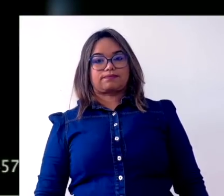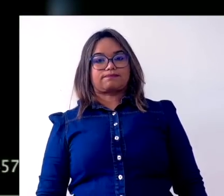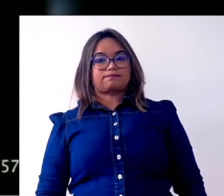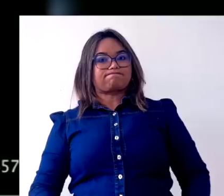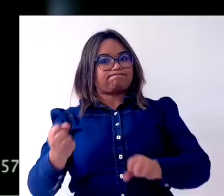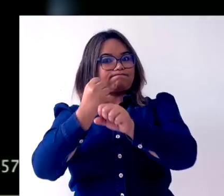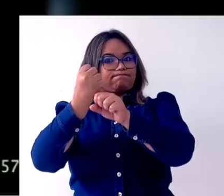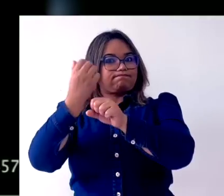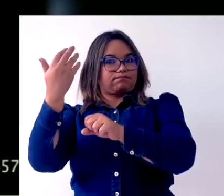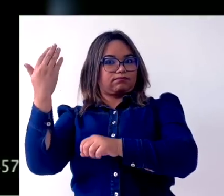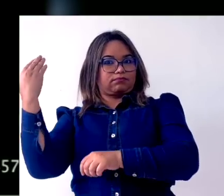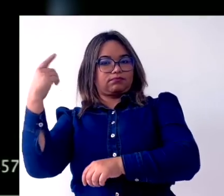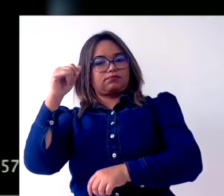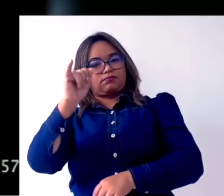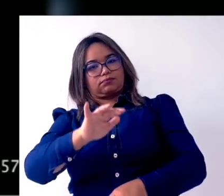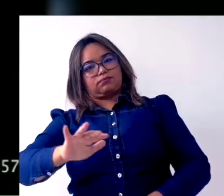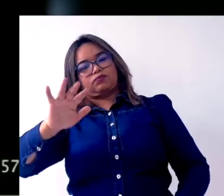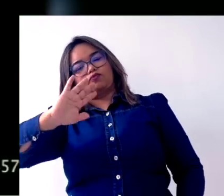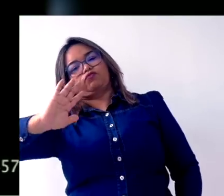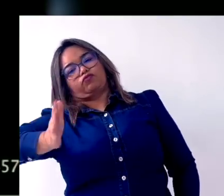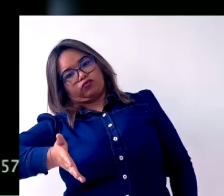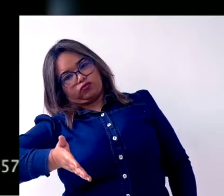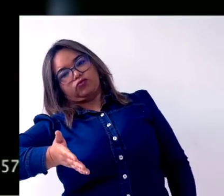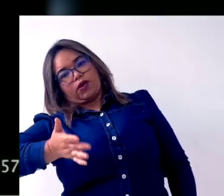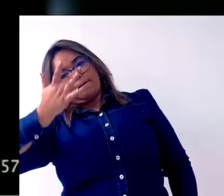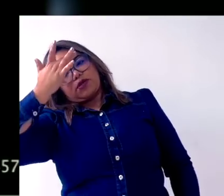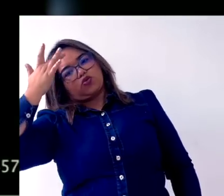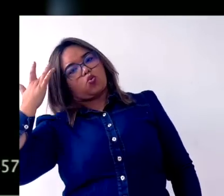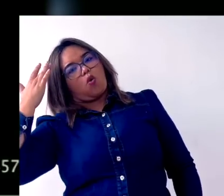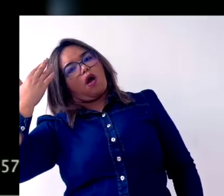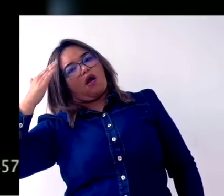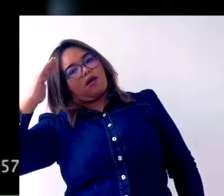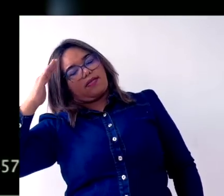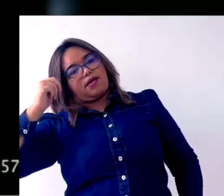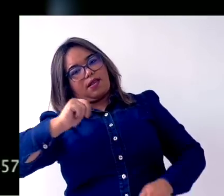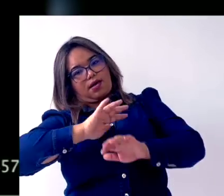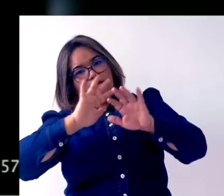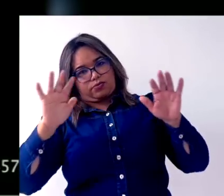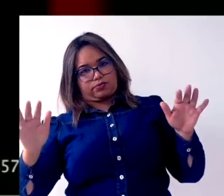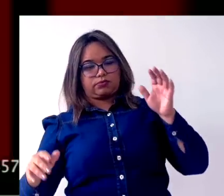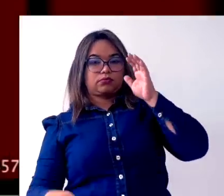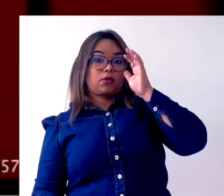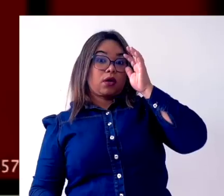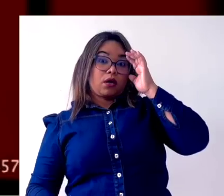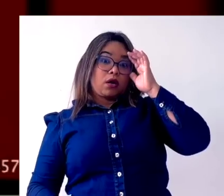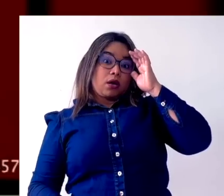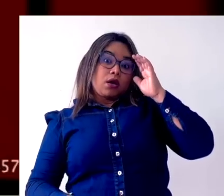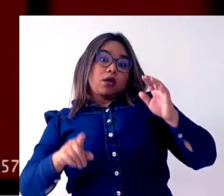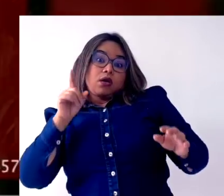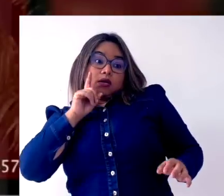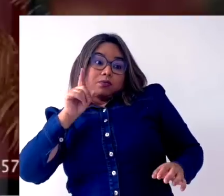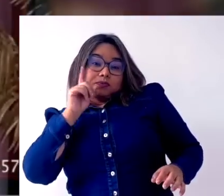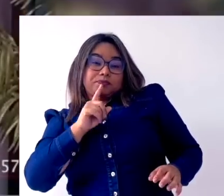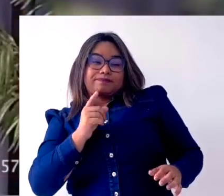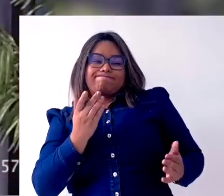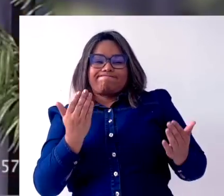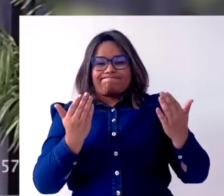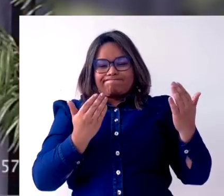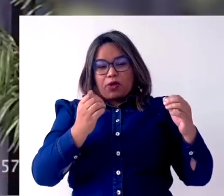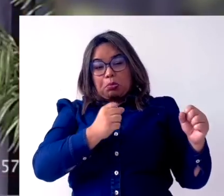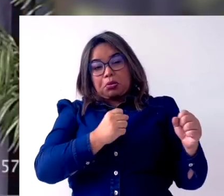anos essas imagens já eram interpretadas assim, embora os Estados Unidos fossem relativamente um